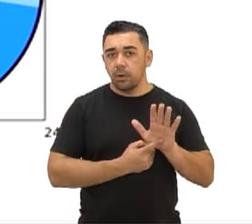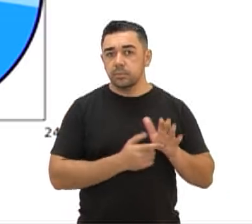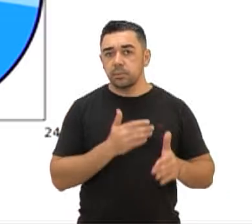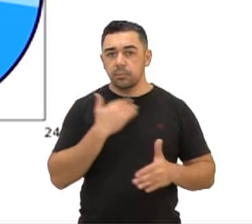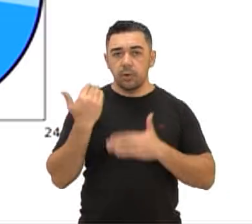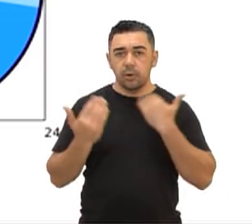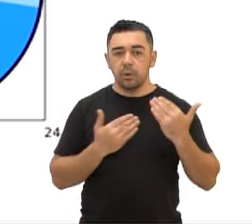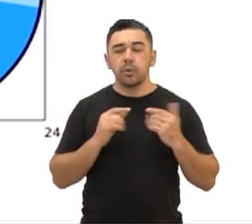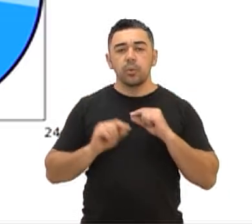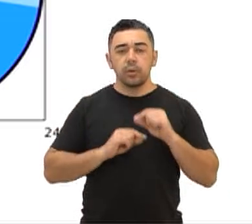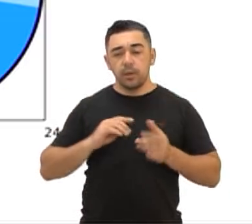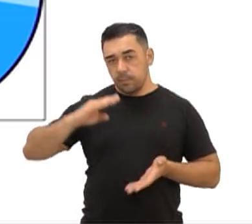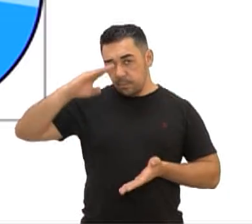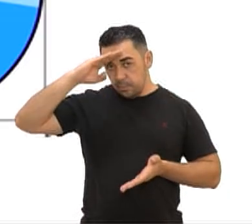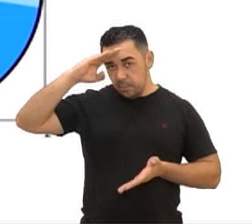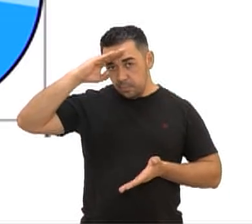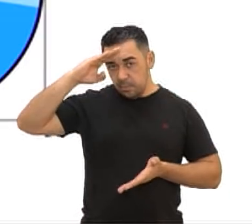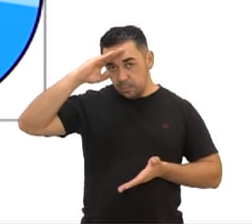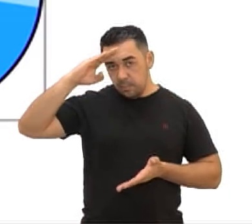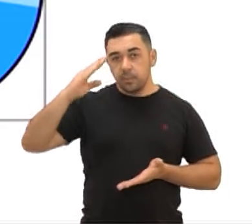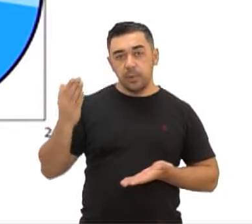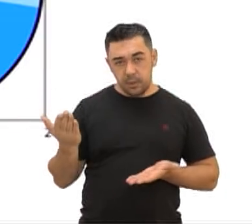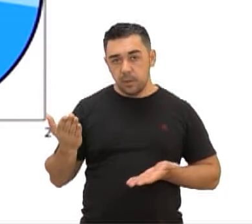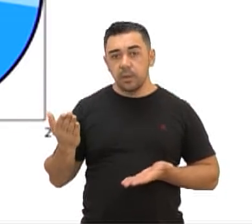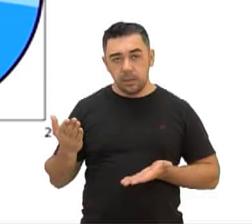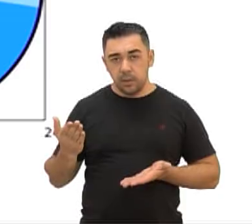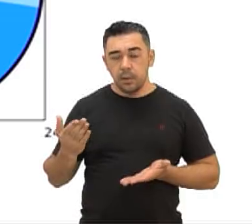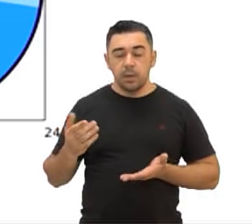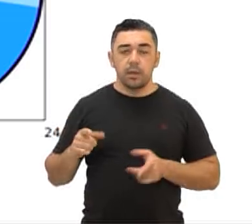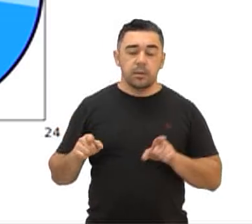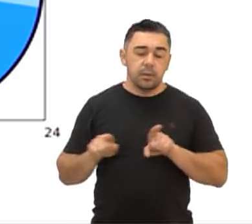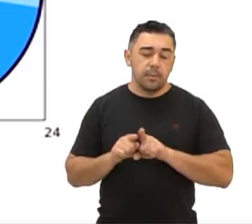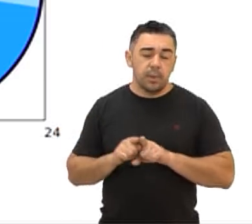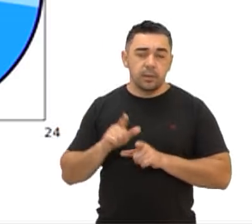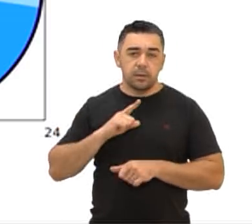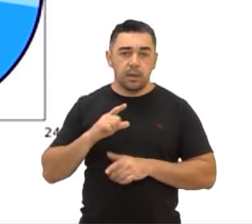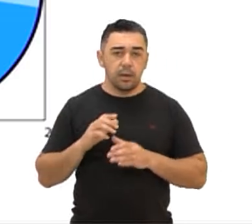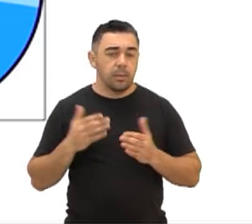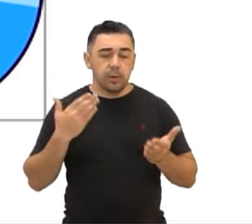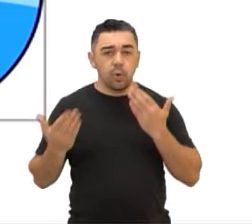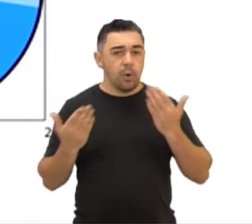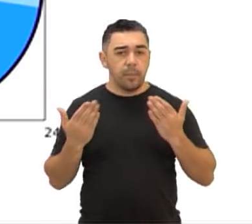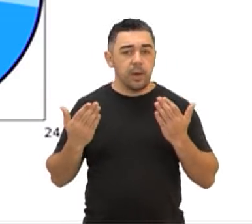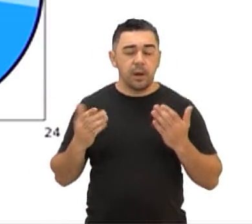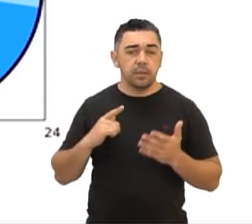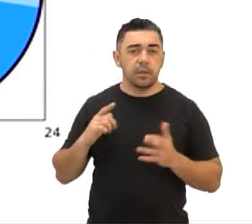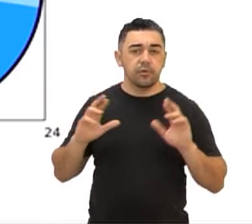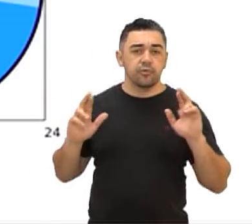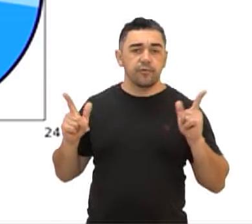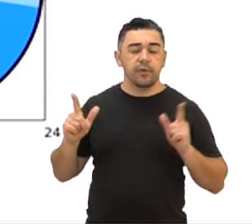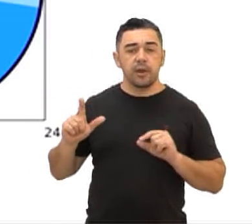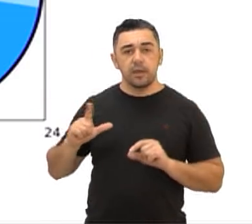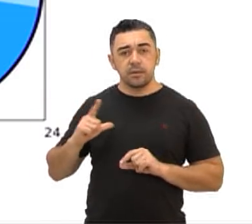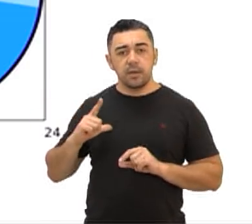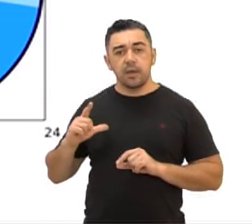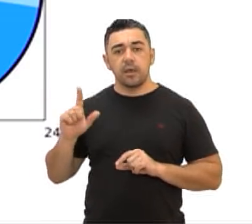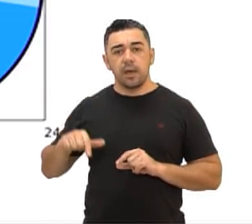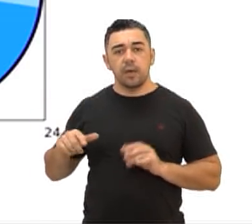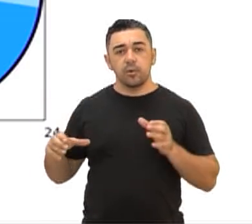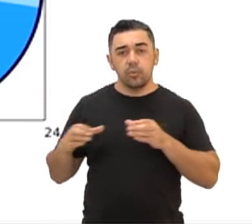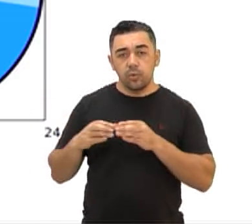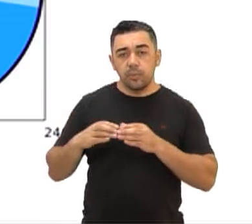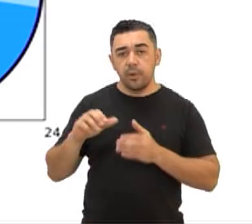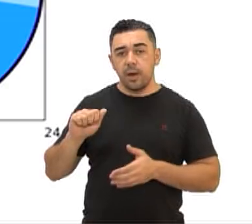de militares mortos. O número de civis é grande, mas não em comparação com o que você tem de civis mortos do lado